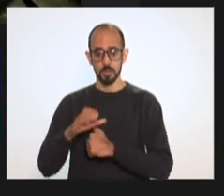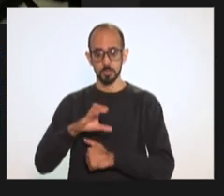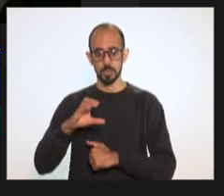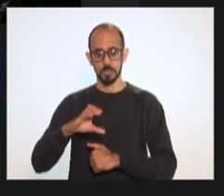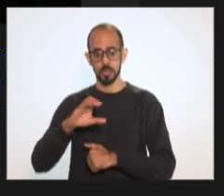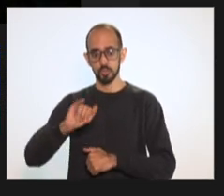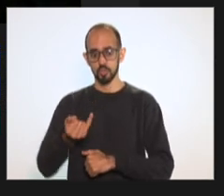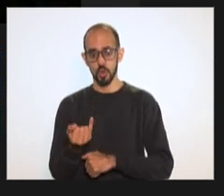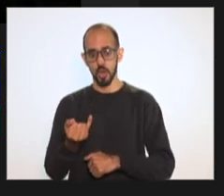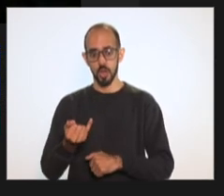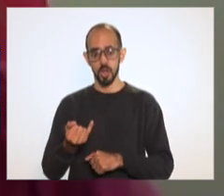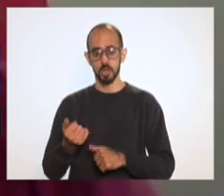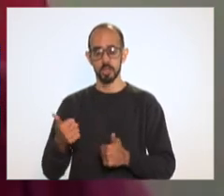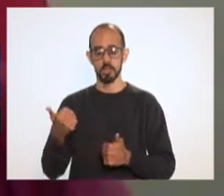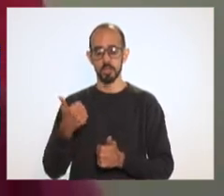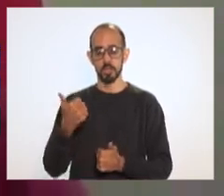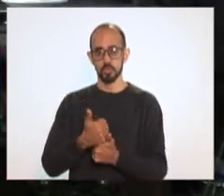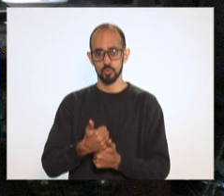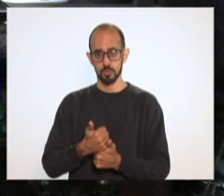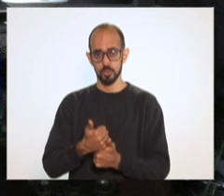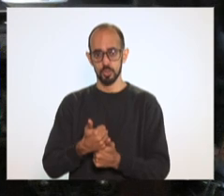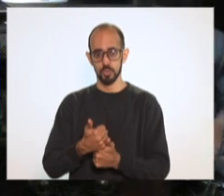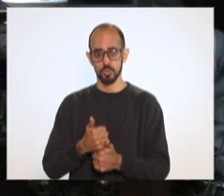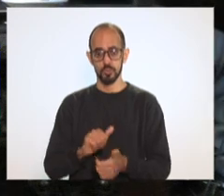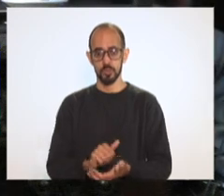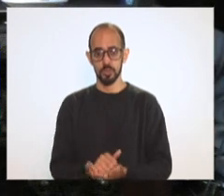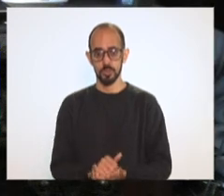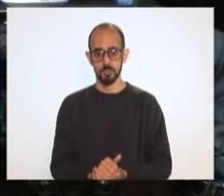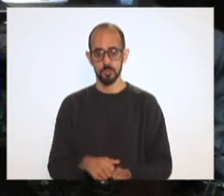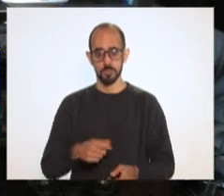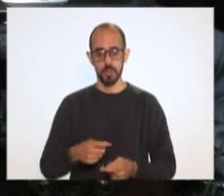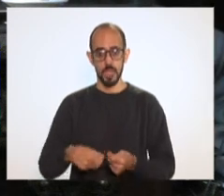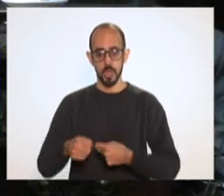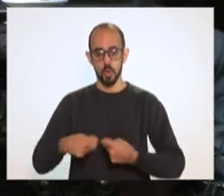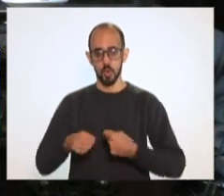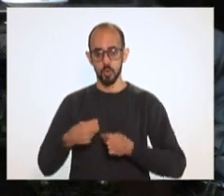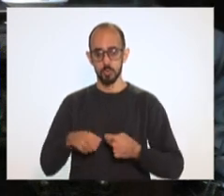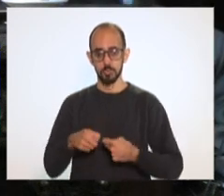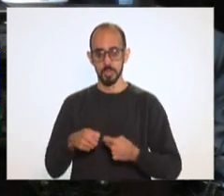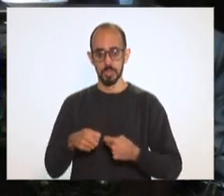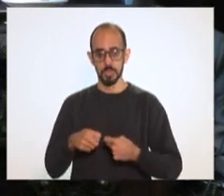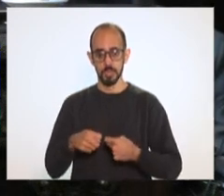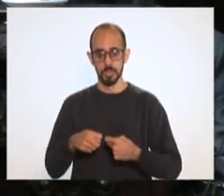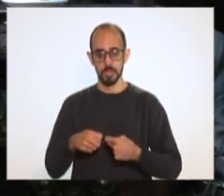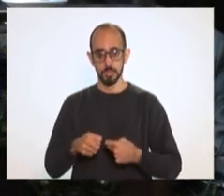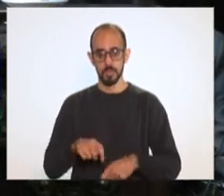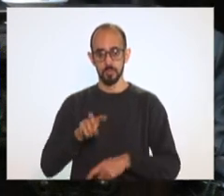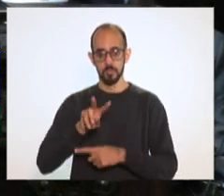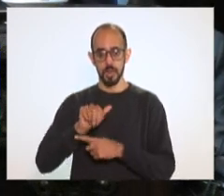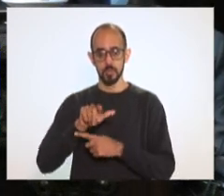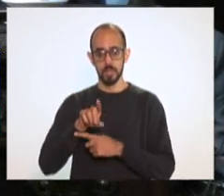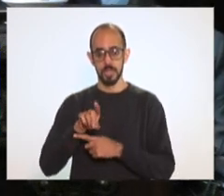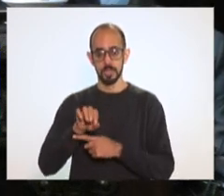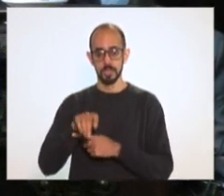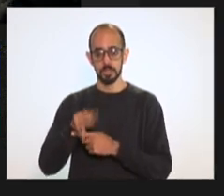nos termos do substitutivo. Na Comissão de Economia, deputado Renan Valdé Carneiro.